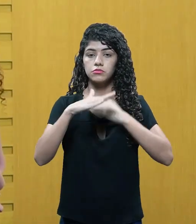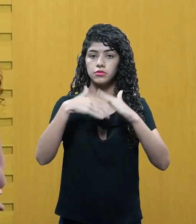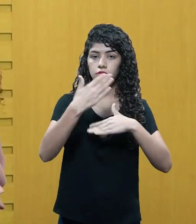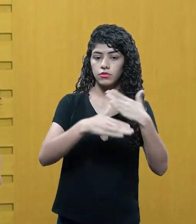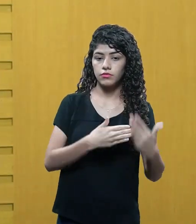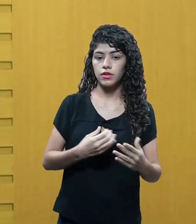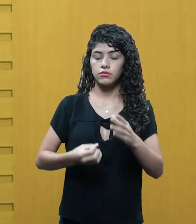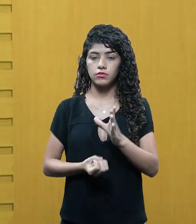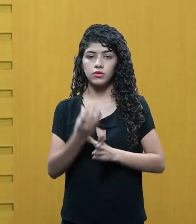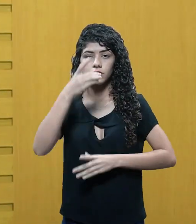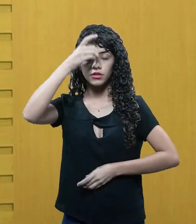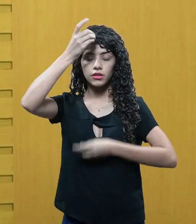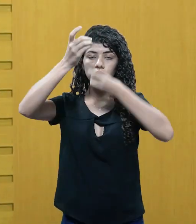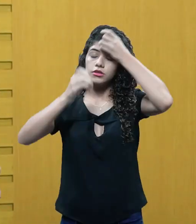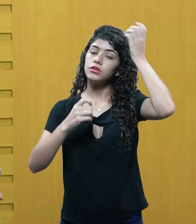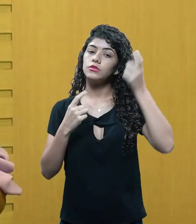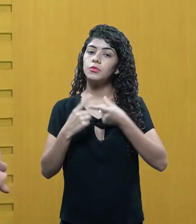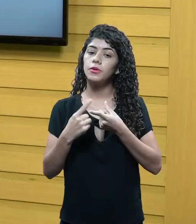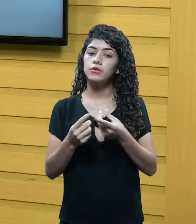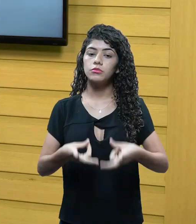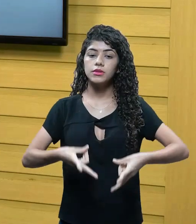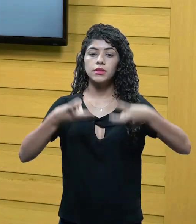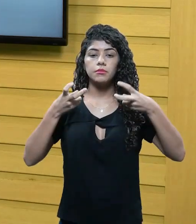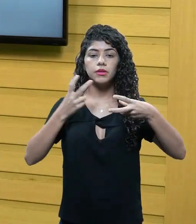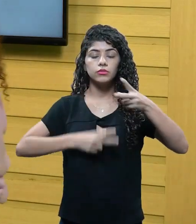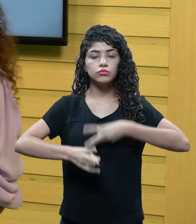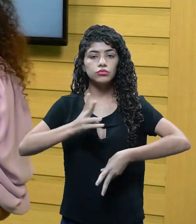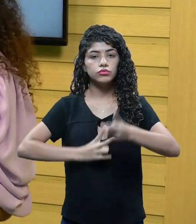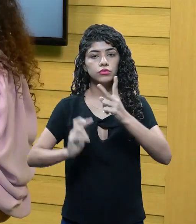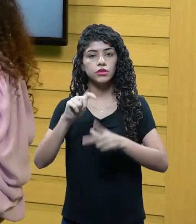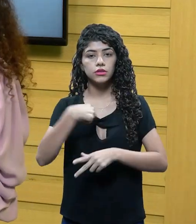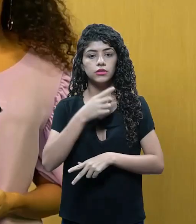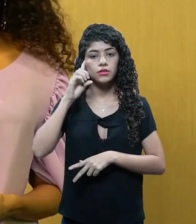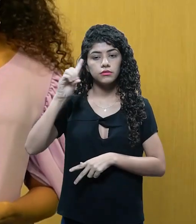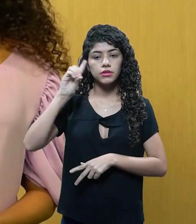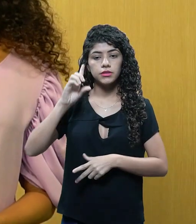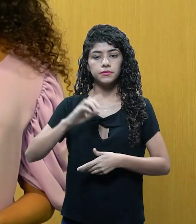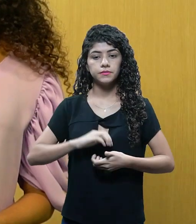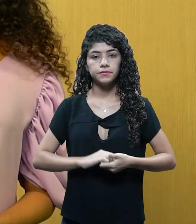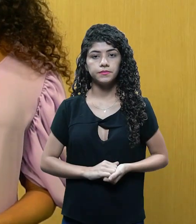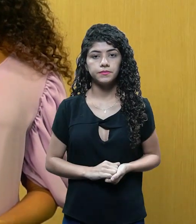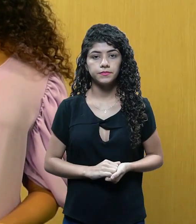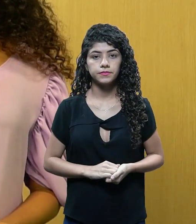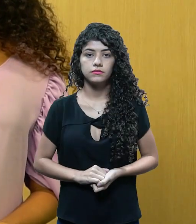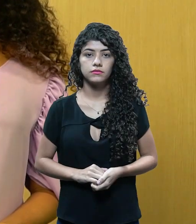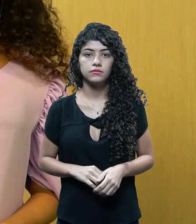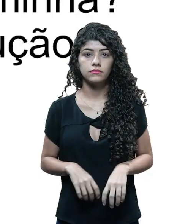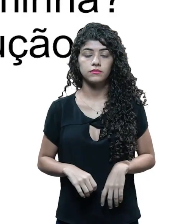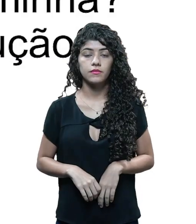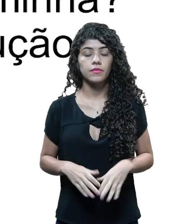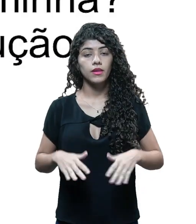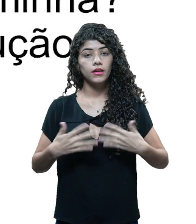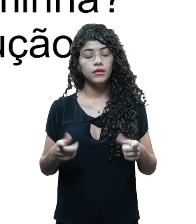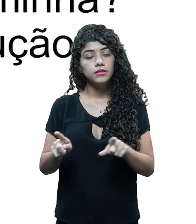gente desenvolve nosso processo criativo. Porque aí a gente vai percebendo o que é mais frequente no texto da gente. E aí, tanto